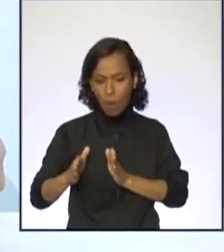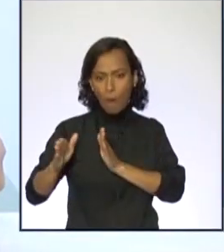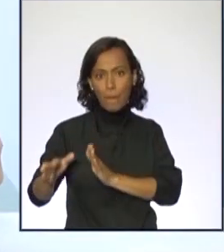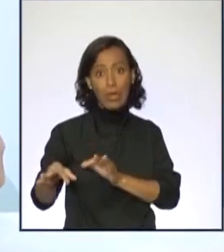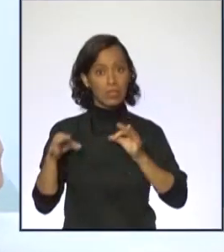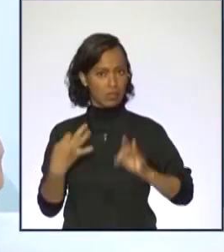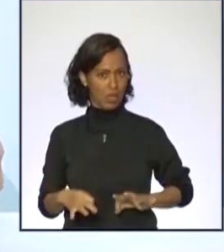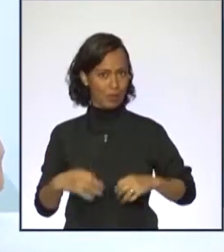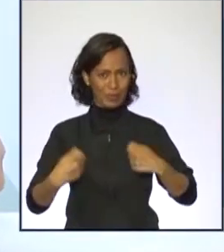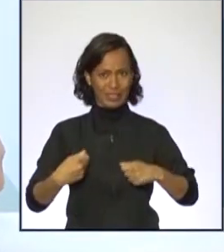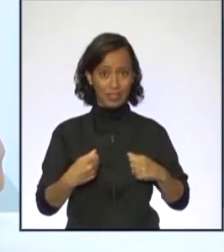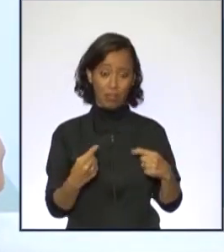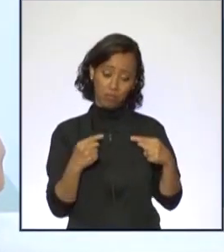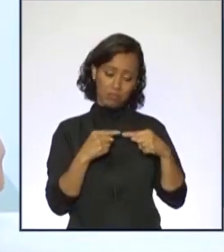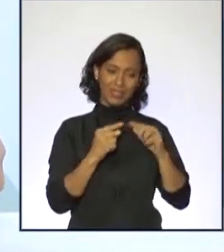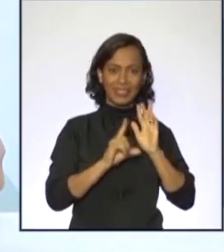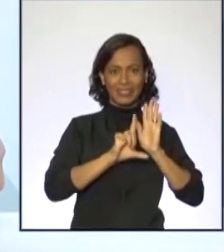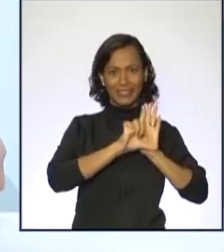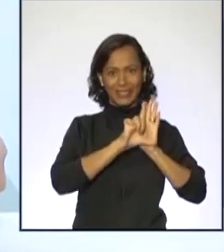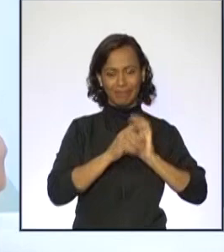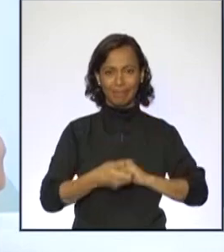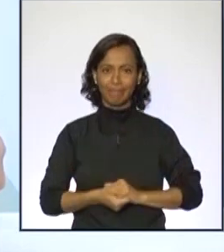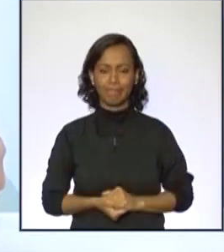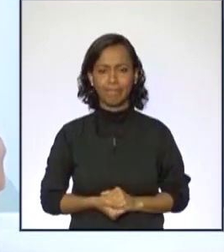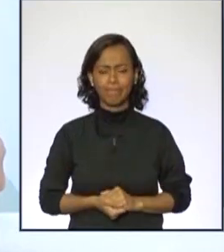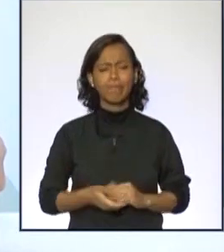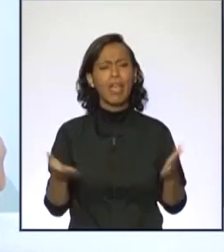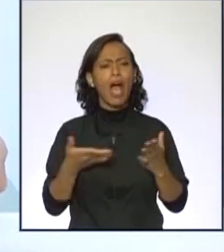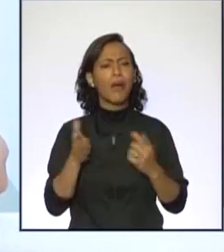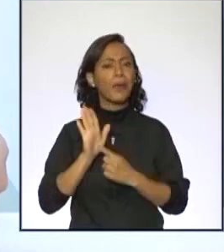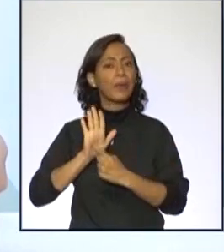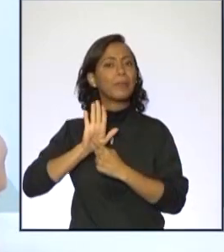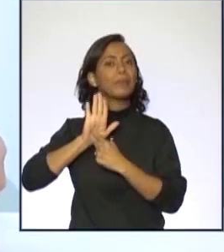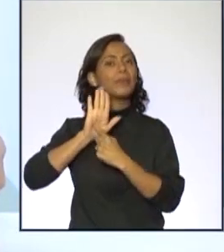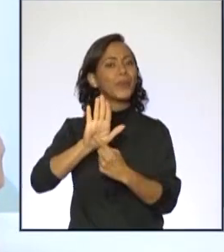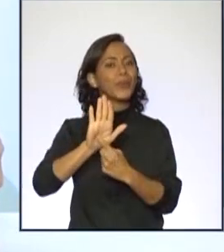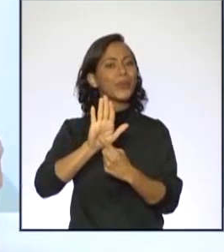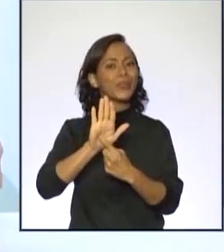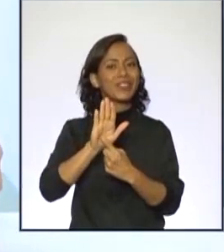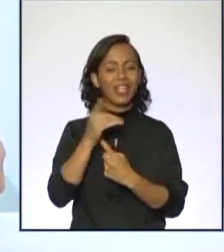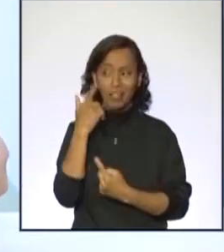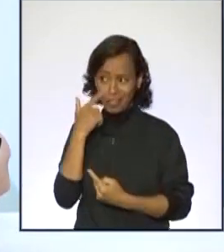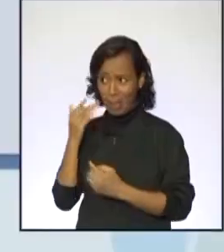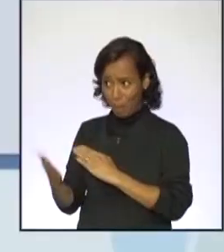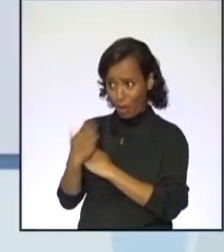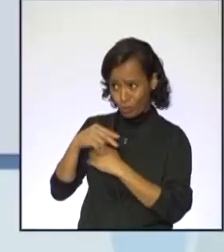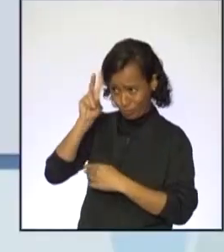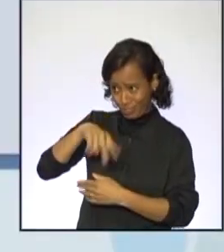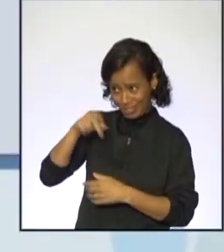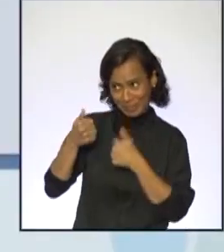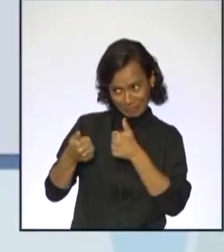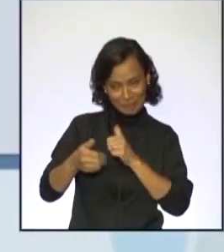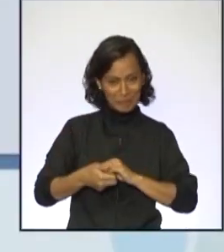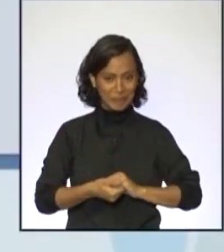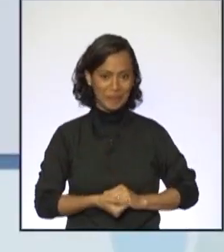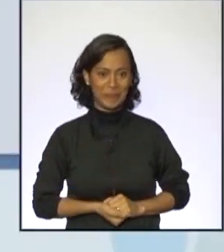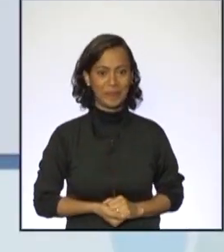Certo? Agora, vamos ver um cartaz, Roseli? Roseli, você me ajuda a ler? Claro! Então, vamos lá.